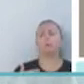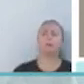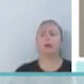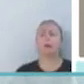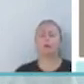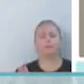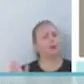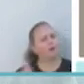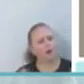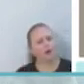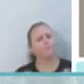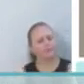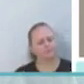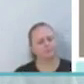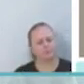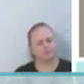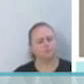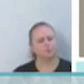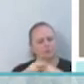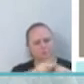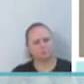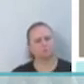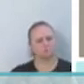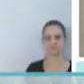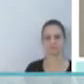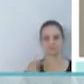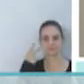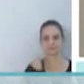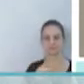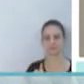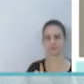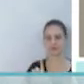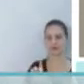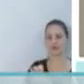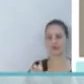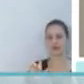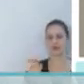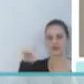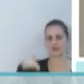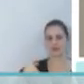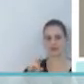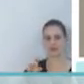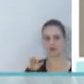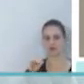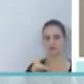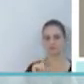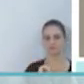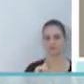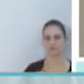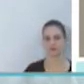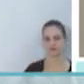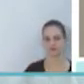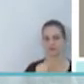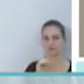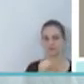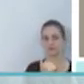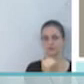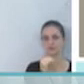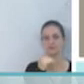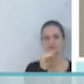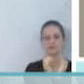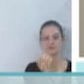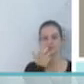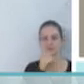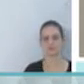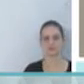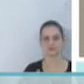gente fez as votações só os alunos votavam né do sexto ao nono ano e aí uns dias depois da votação veio o resultado